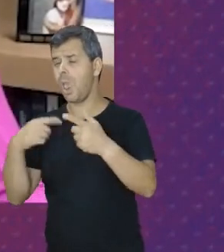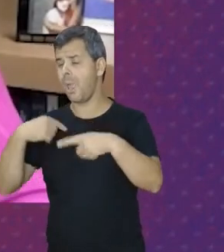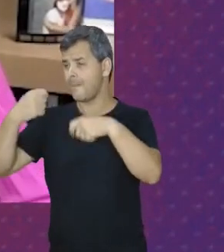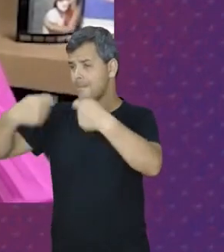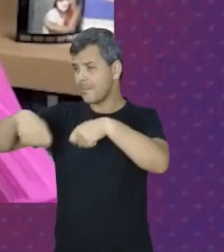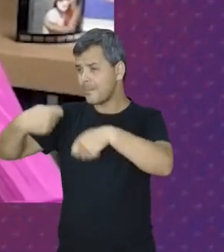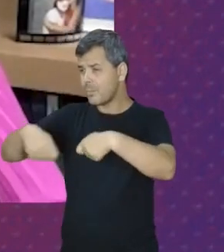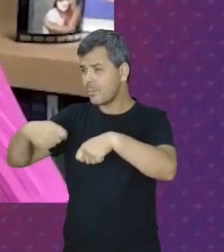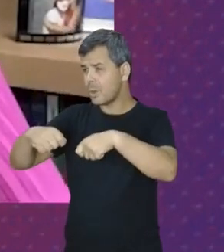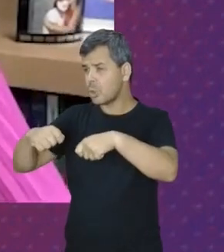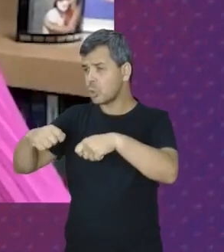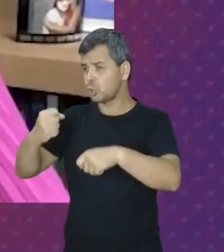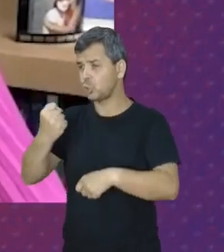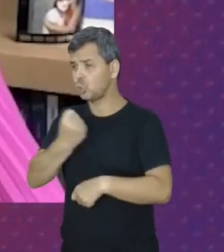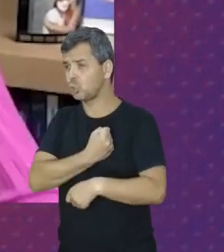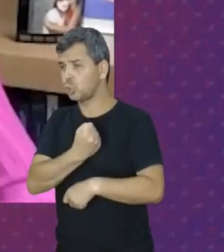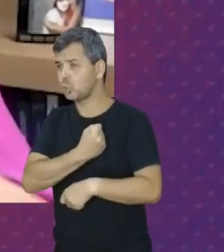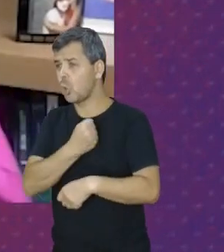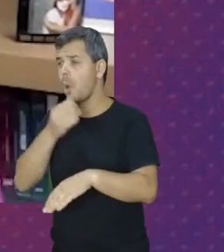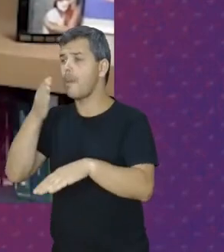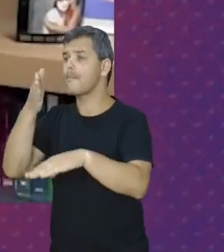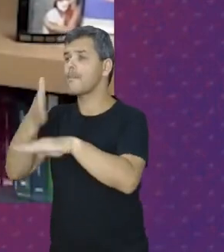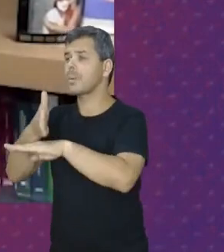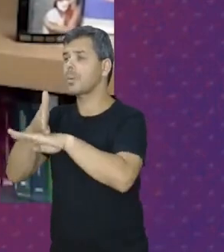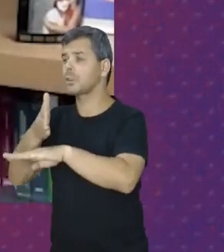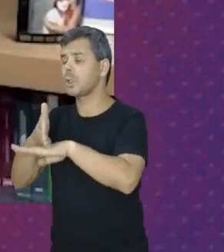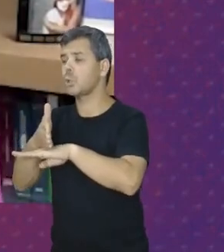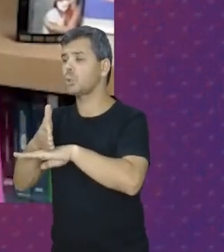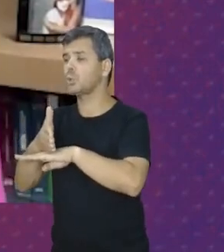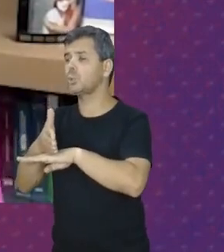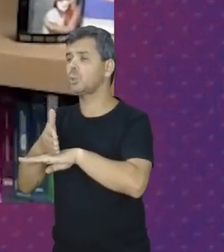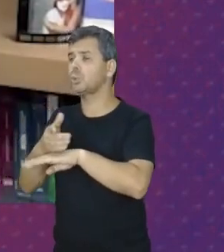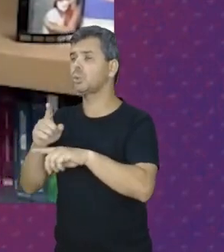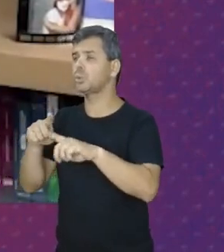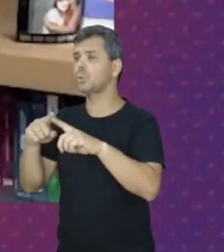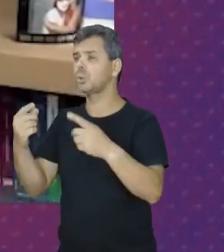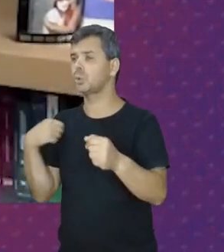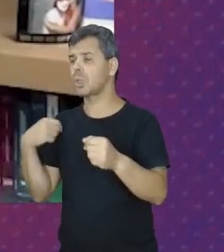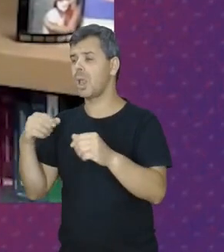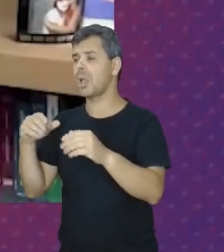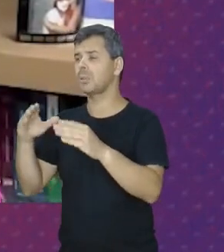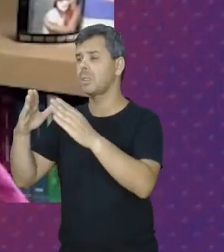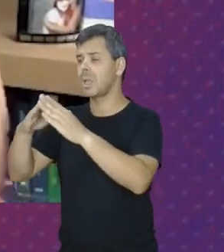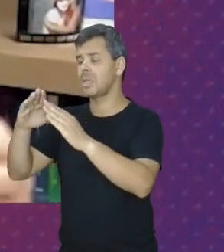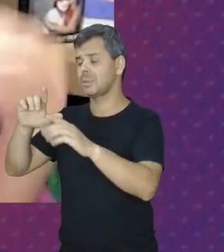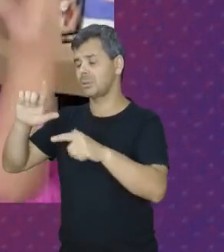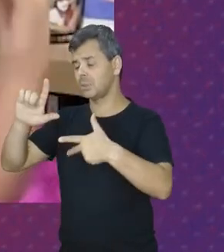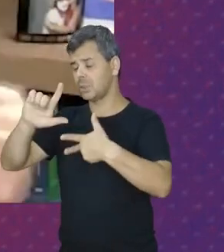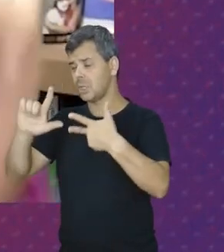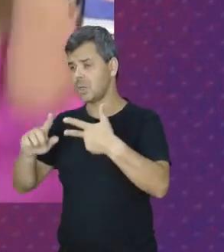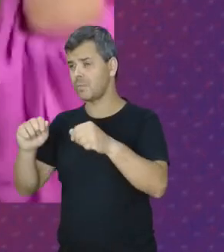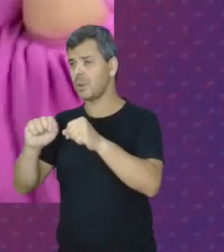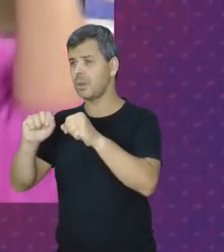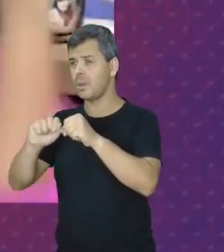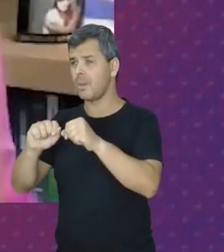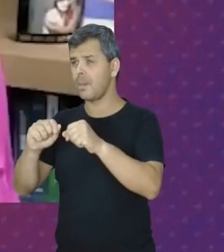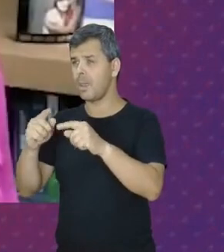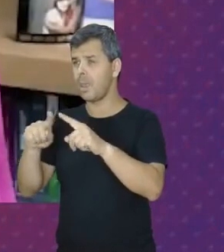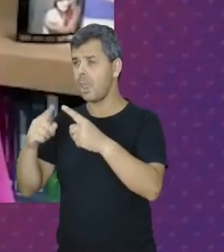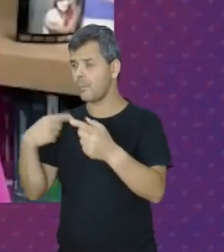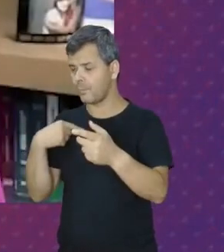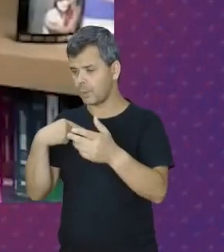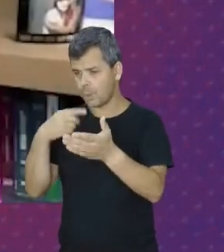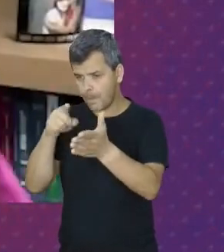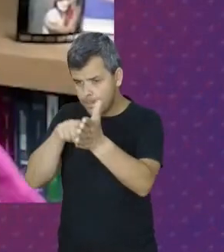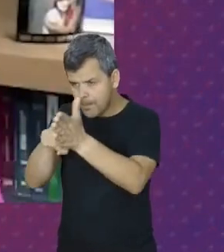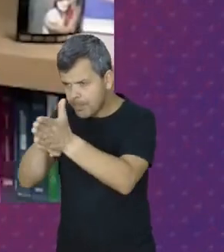que a gente traga números sobre a participação das mulheres nas casas legislativas. É preciso que a gente faça um